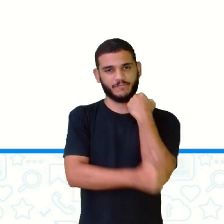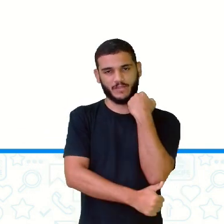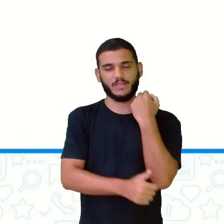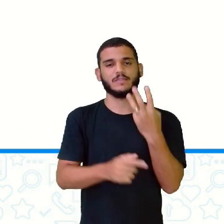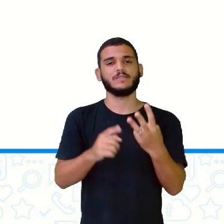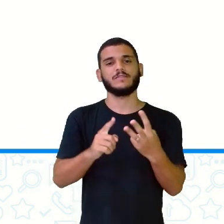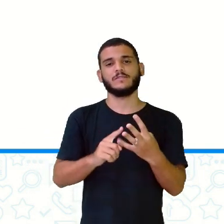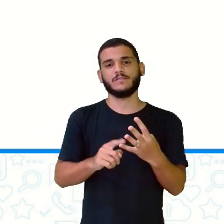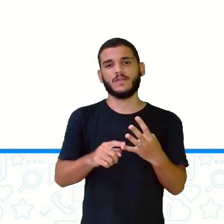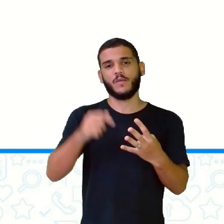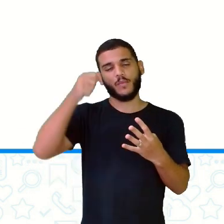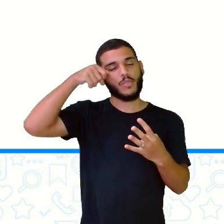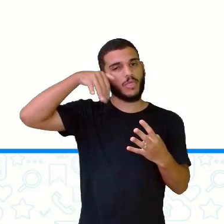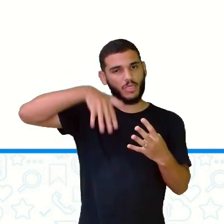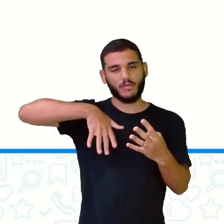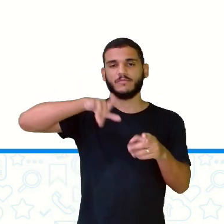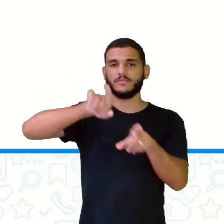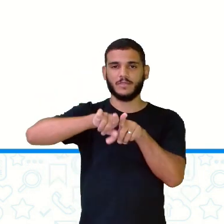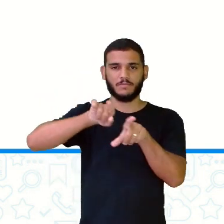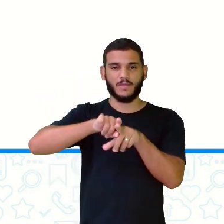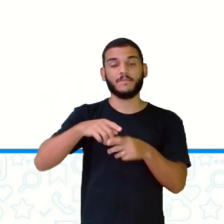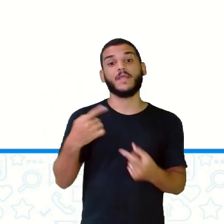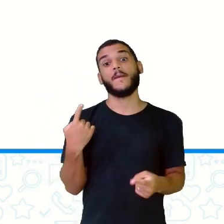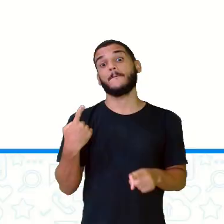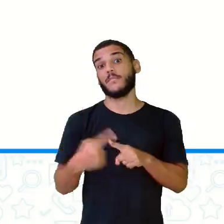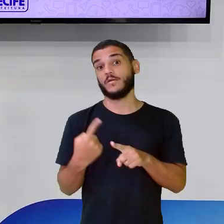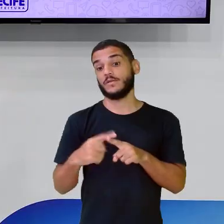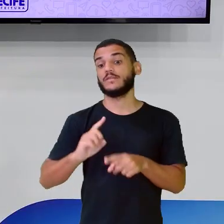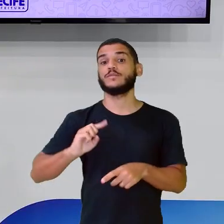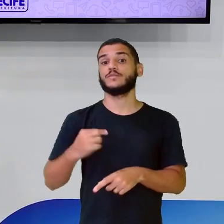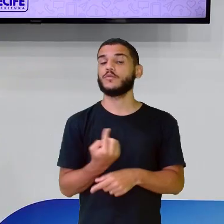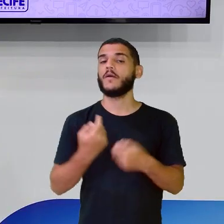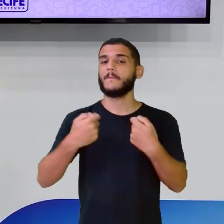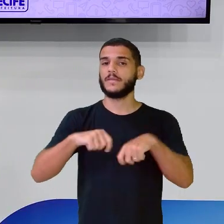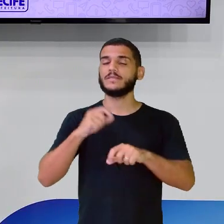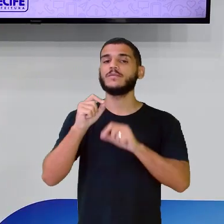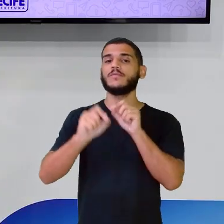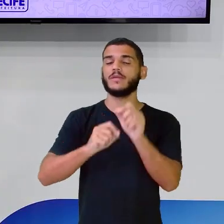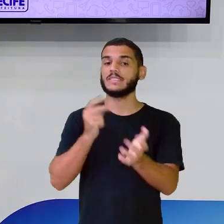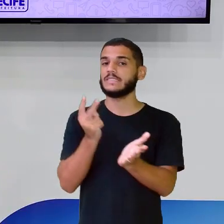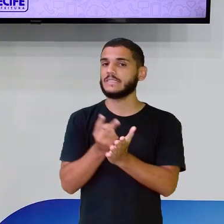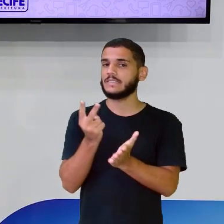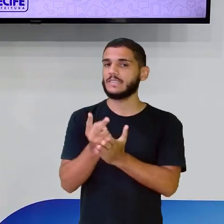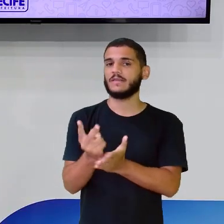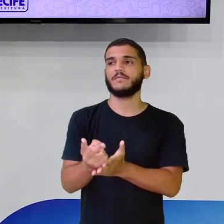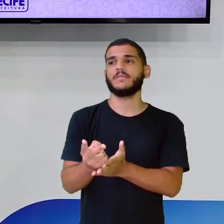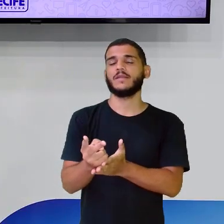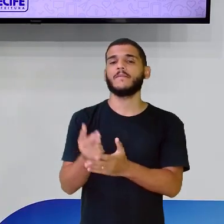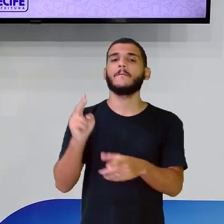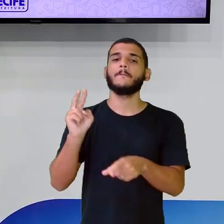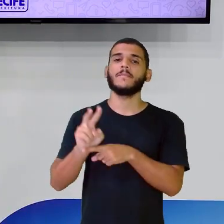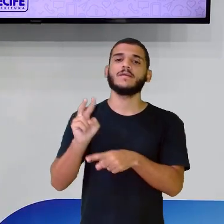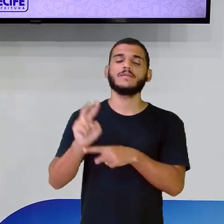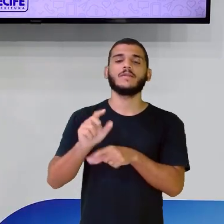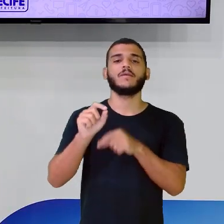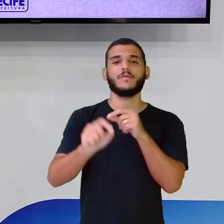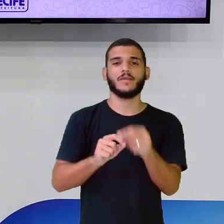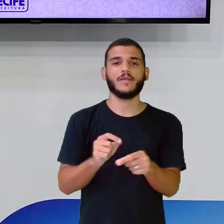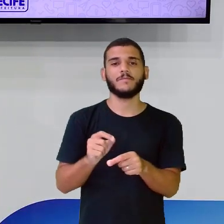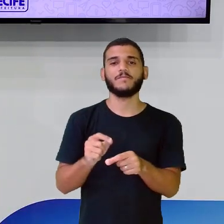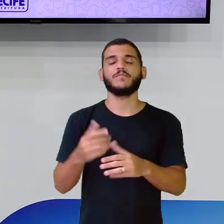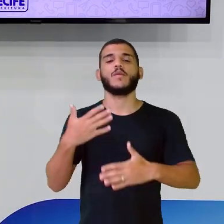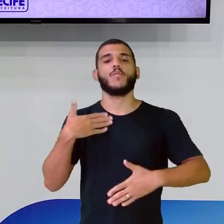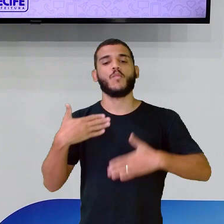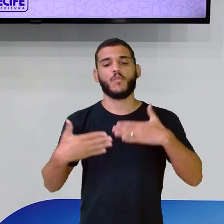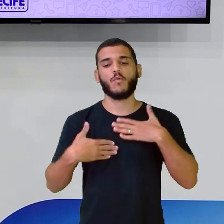durante o suor. Por isso que a gente precisa constantemente se manter hidratado. A